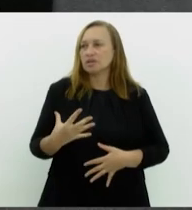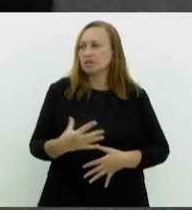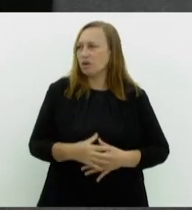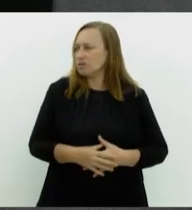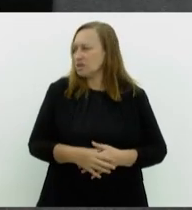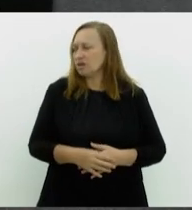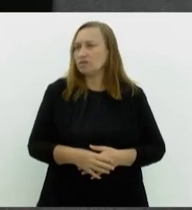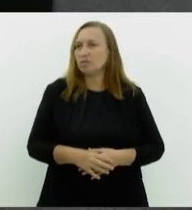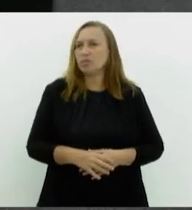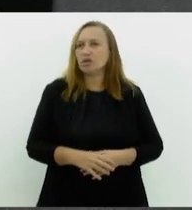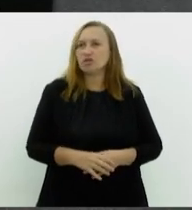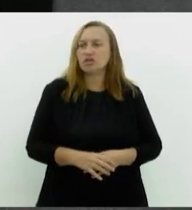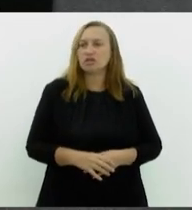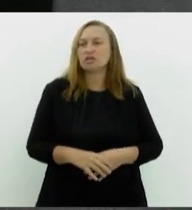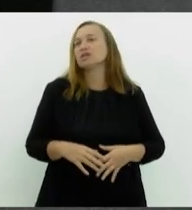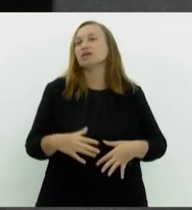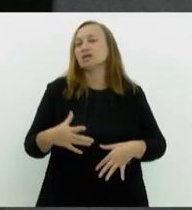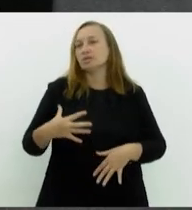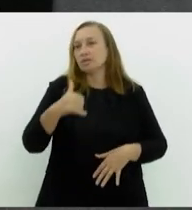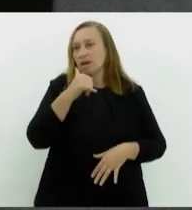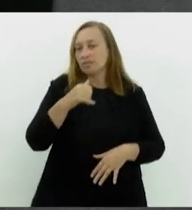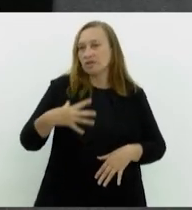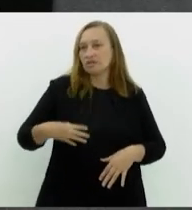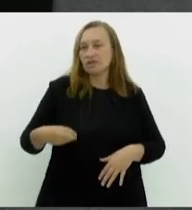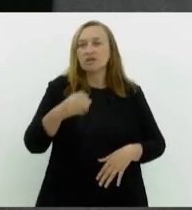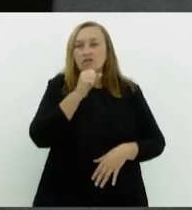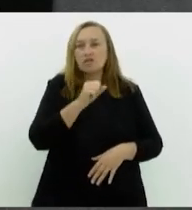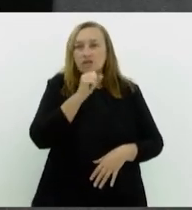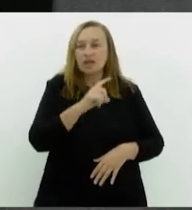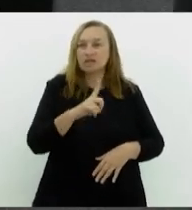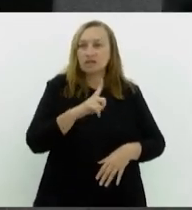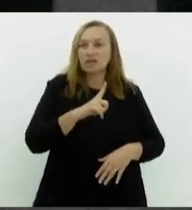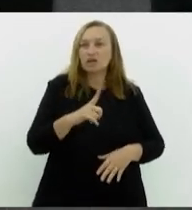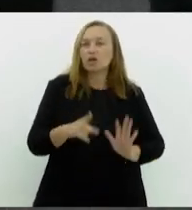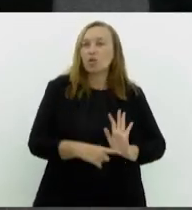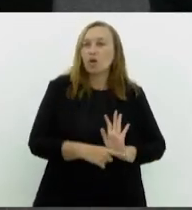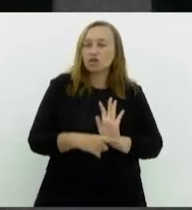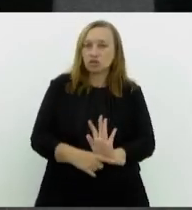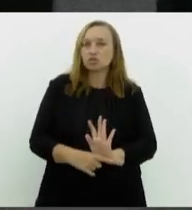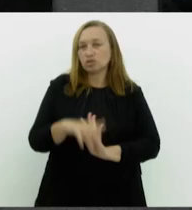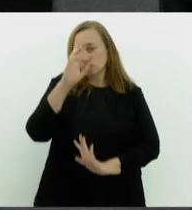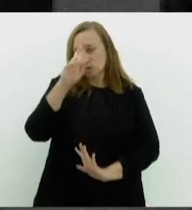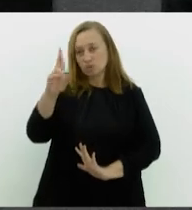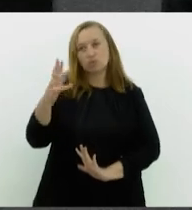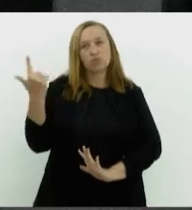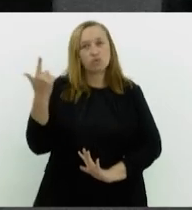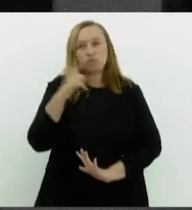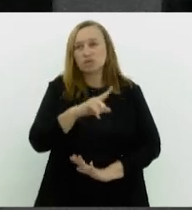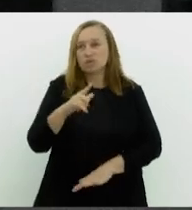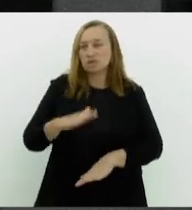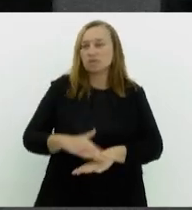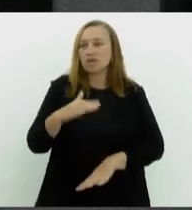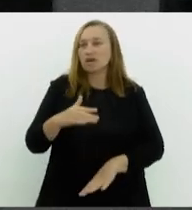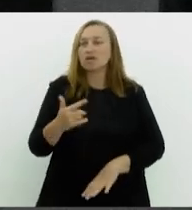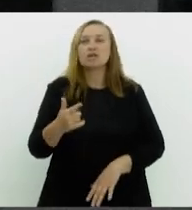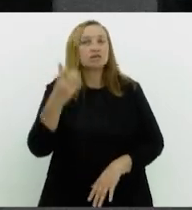fibromialgia, e dizer que eu tenho certeza que com a ajuda do senhor a gente vai conseguir com os demais deputados e deputadas,